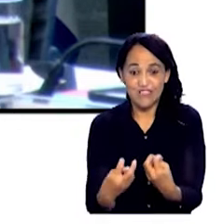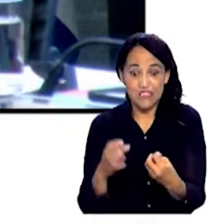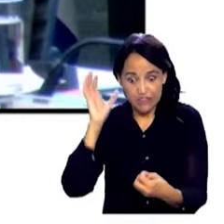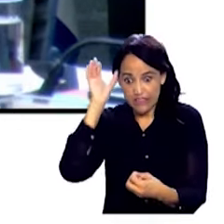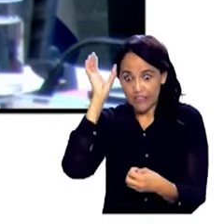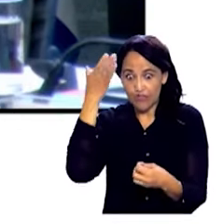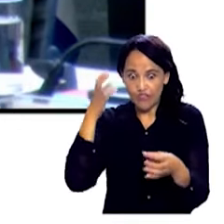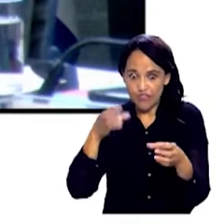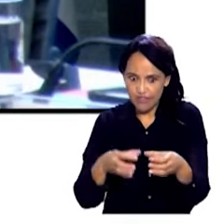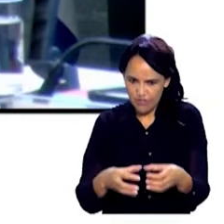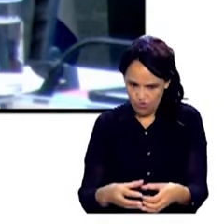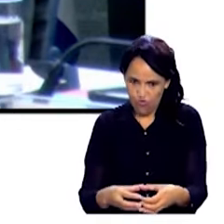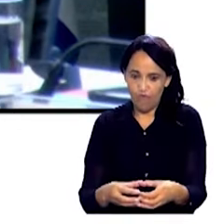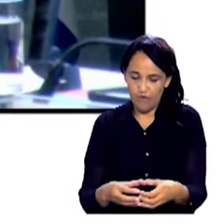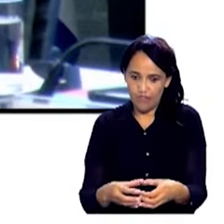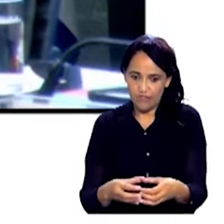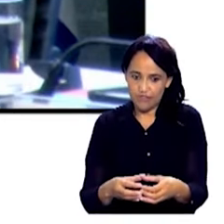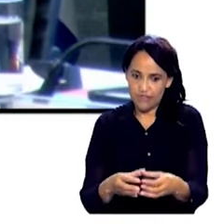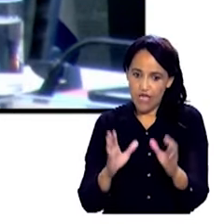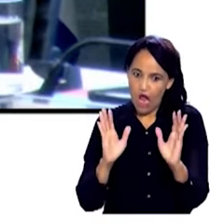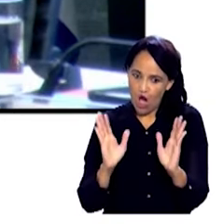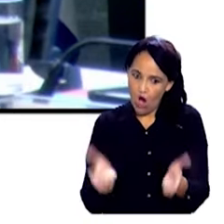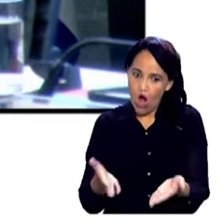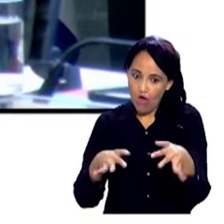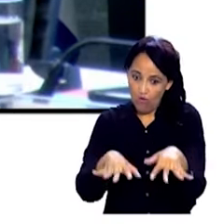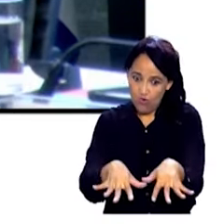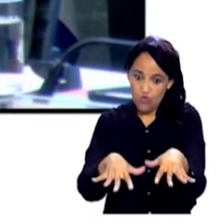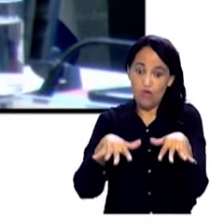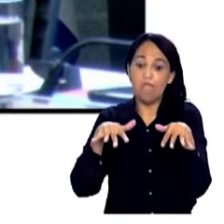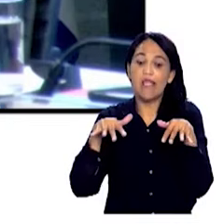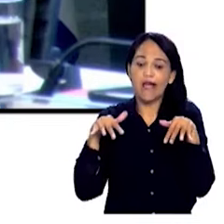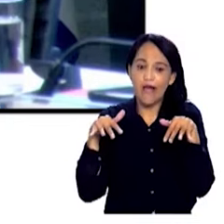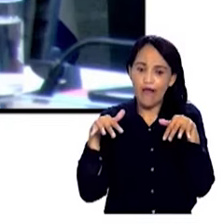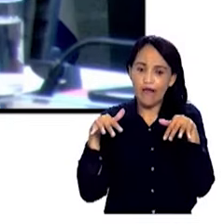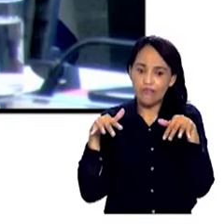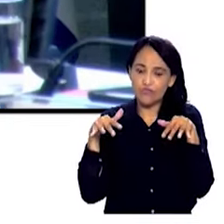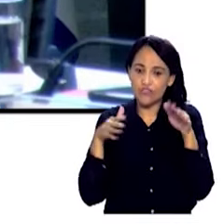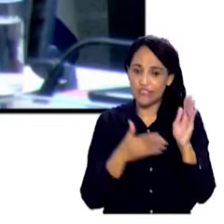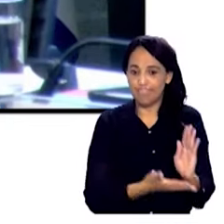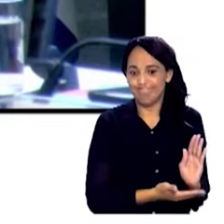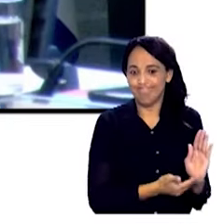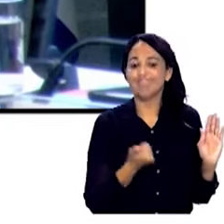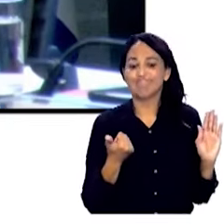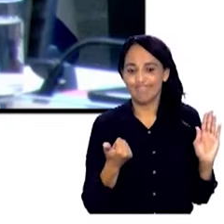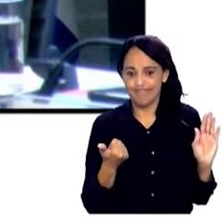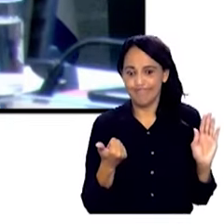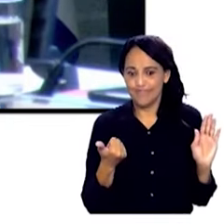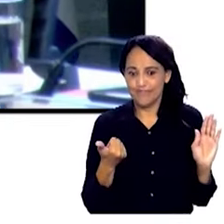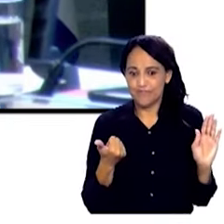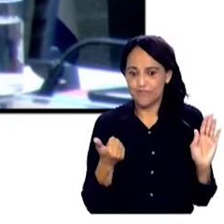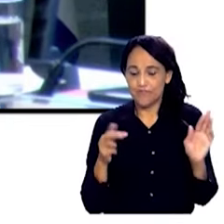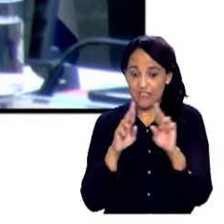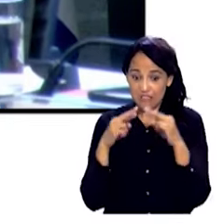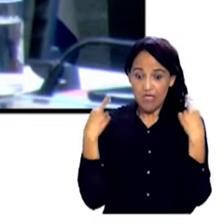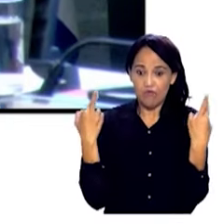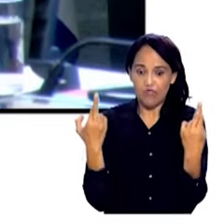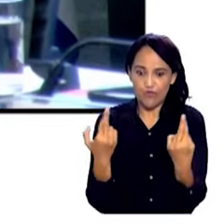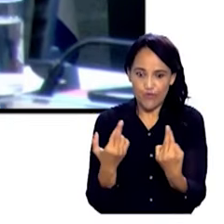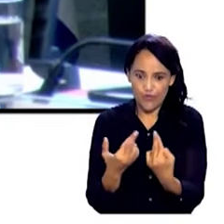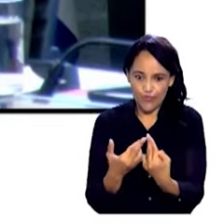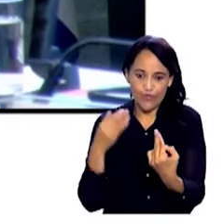hum os plenos catórios eh São reuniões dos juízes das